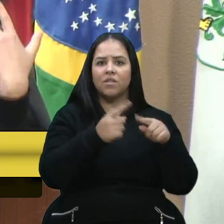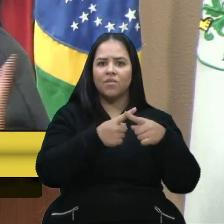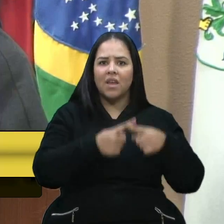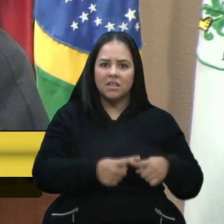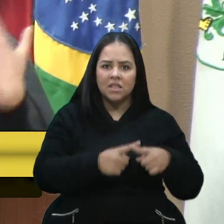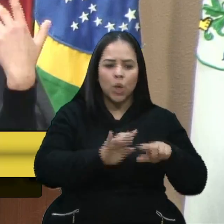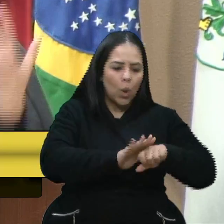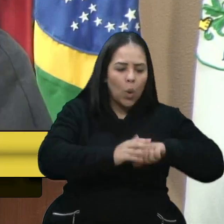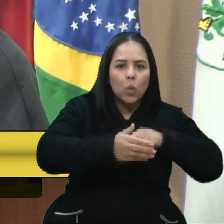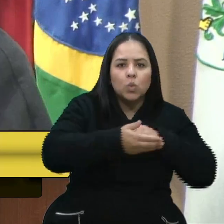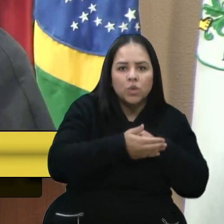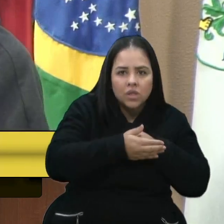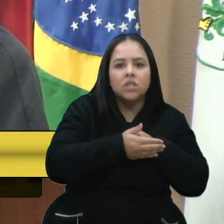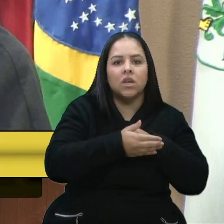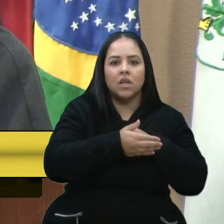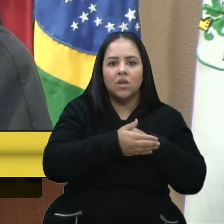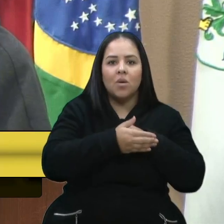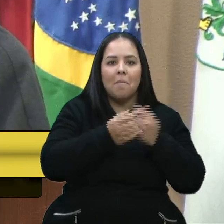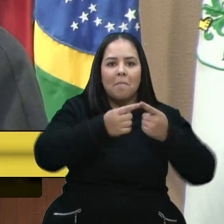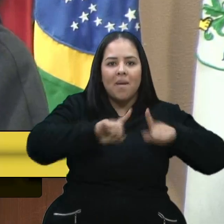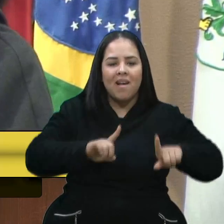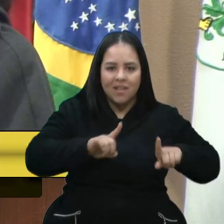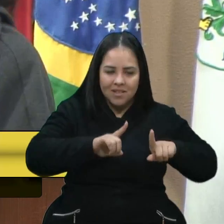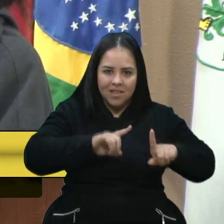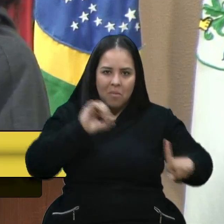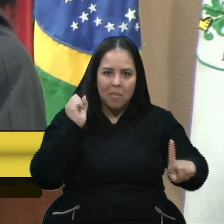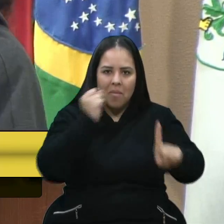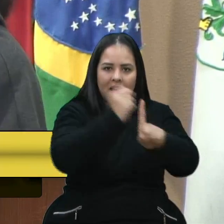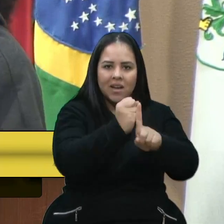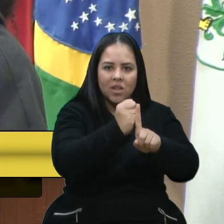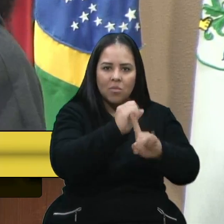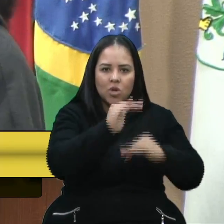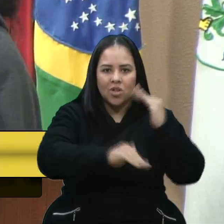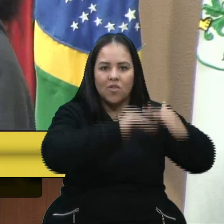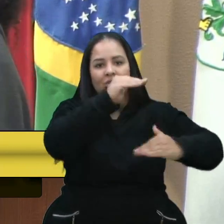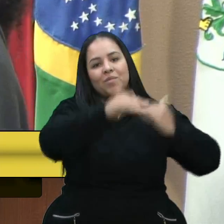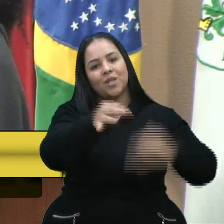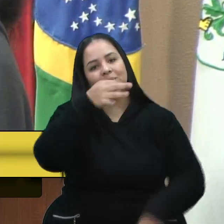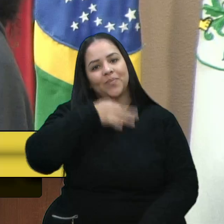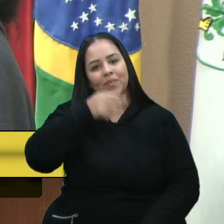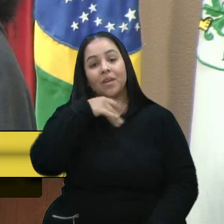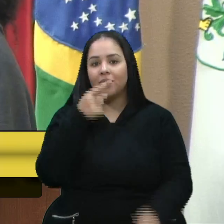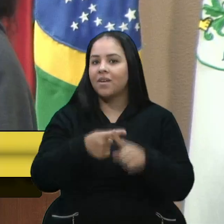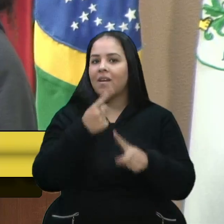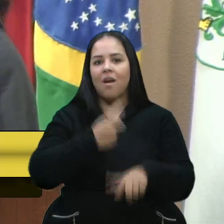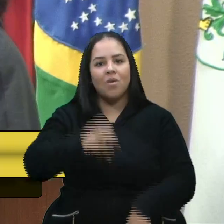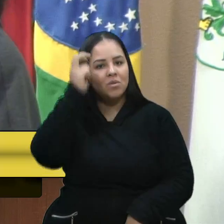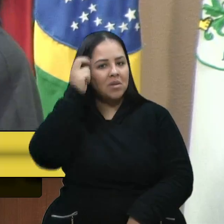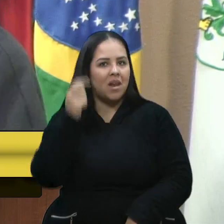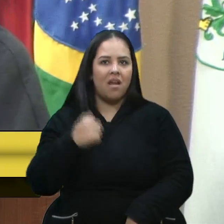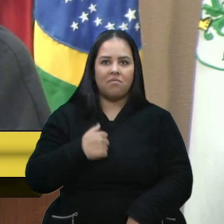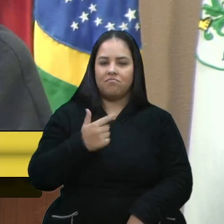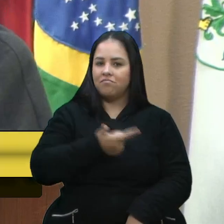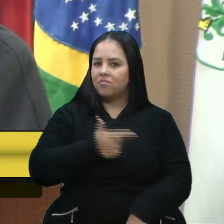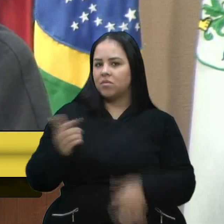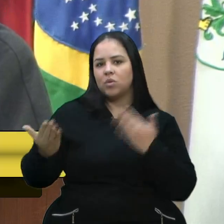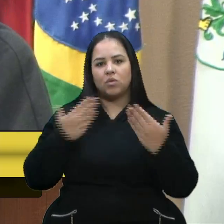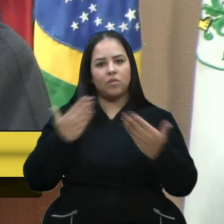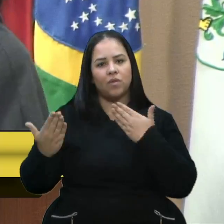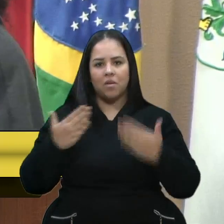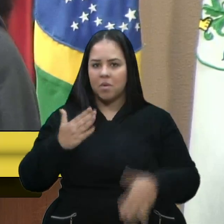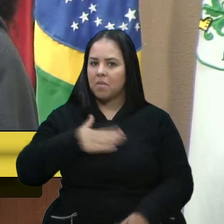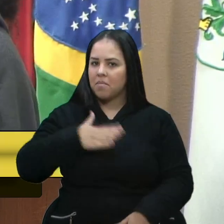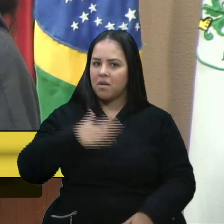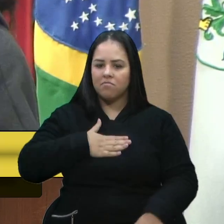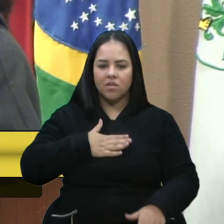no desenvolvimento e no crescimento de Caxias do Sul. Porque a cultura, sem dúvidas, para mim, foi uma saída.